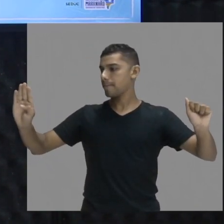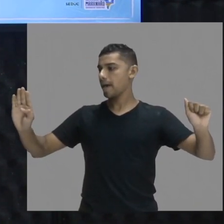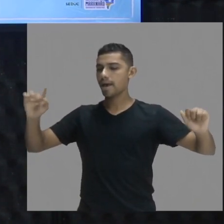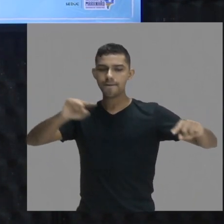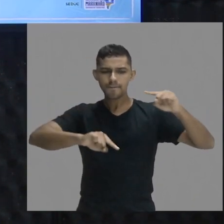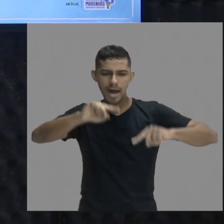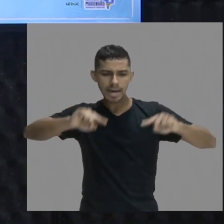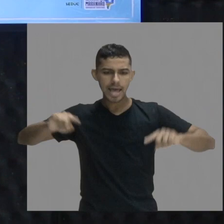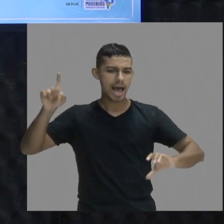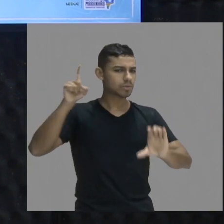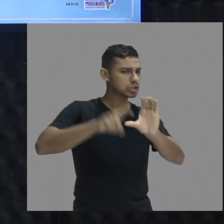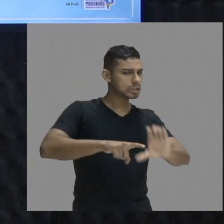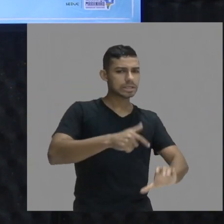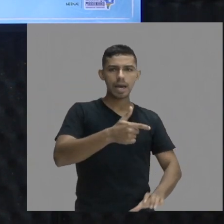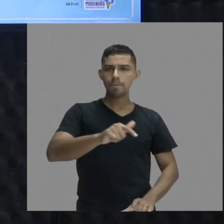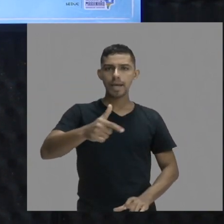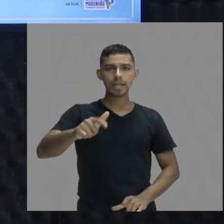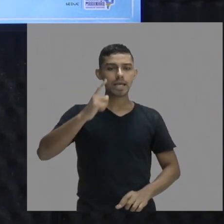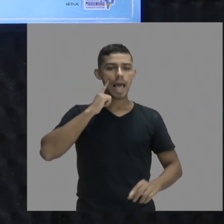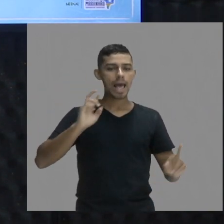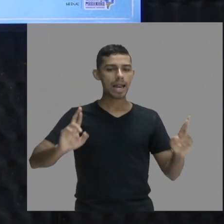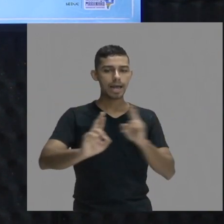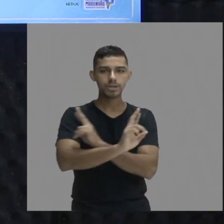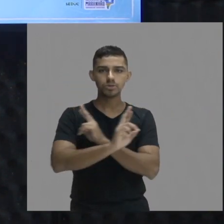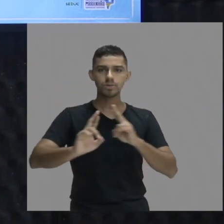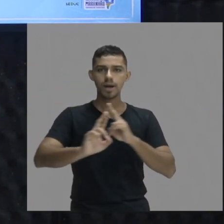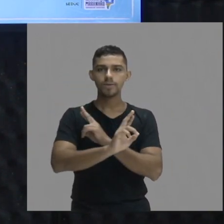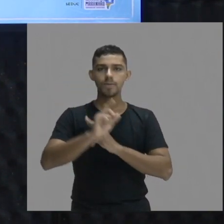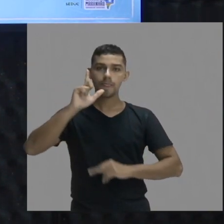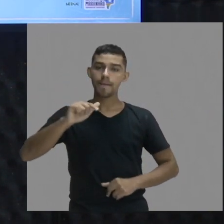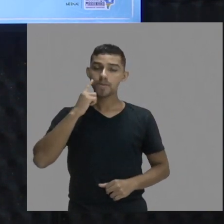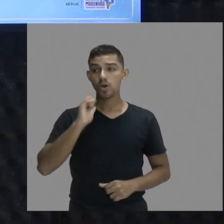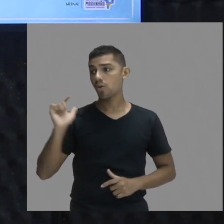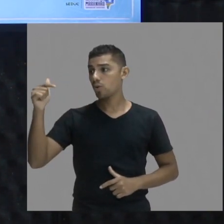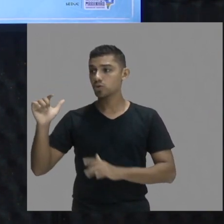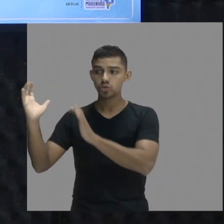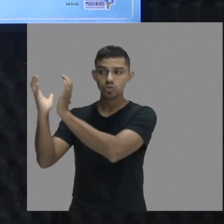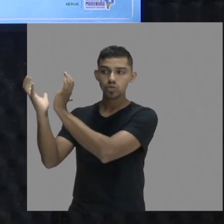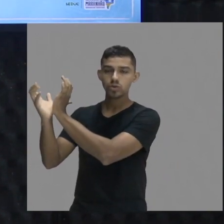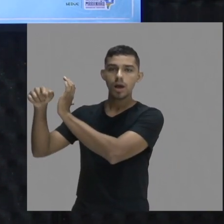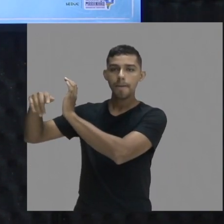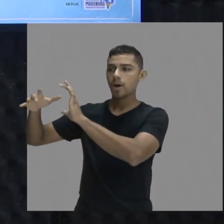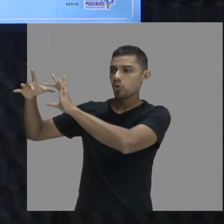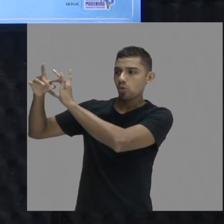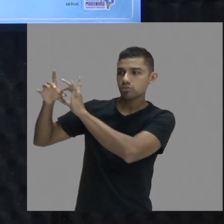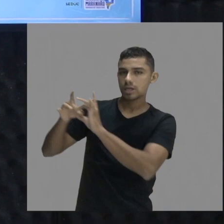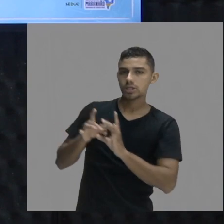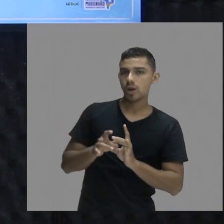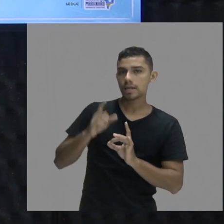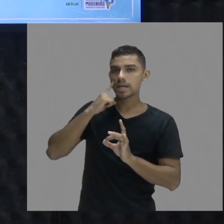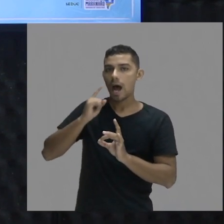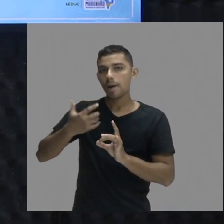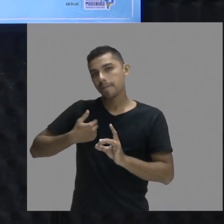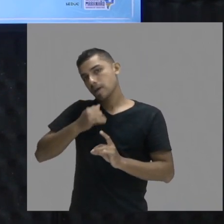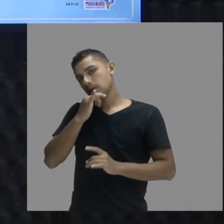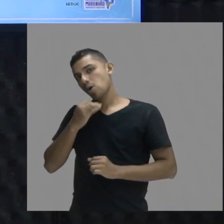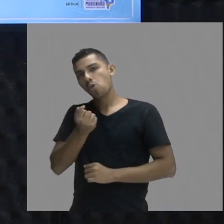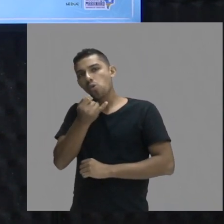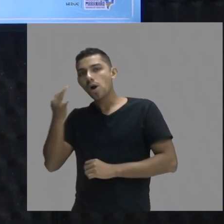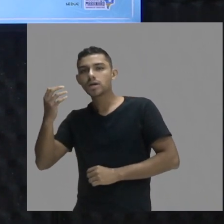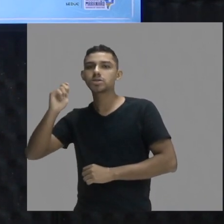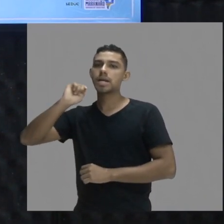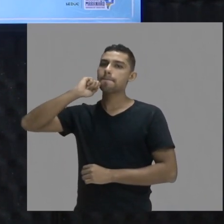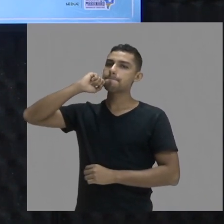variáveis independentes, relacionada com um outro conjunto, nesse aqui contextualizado, aqui são a quantidade de pães, aqui